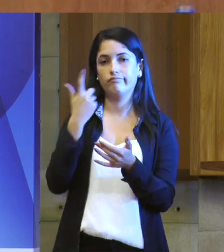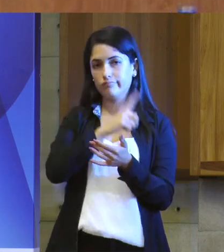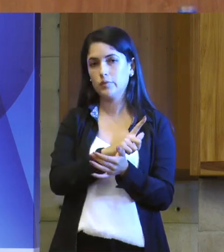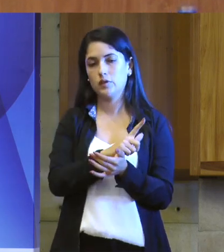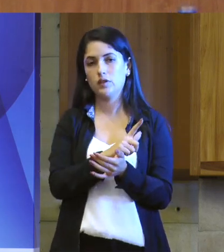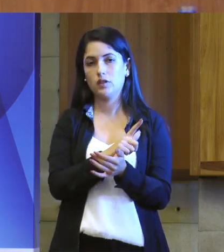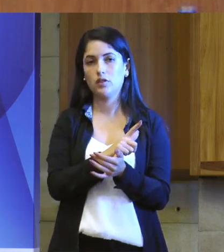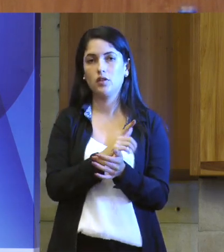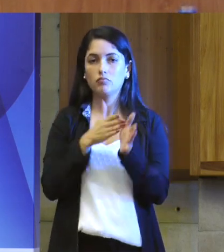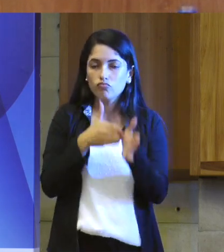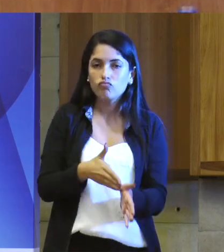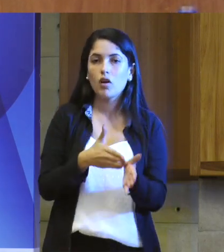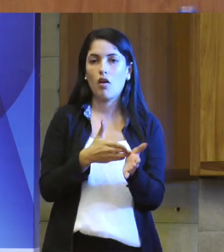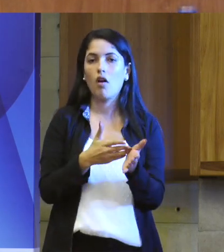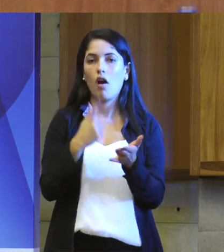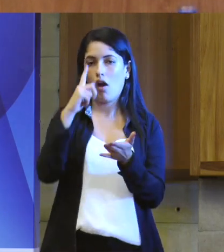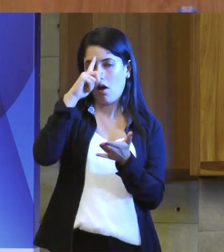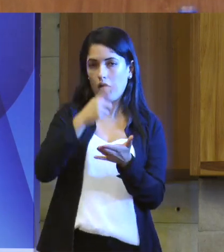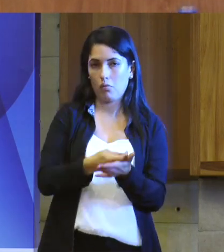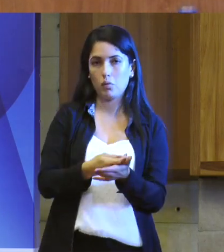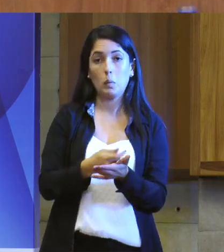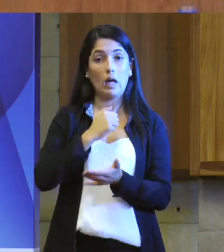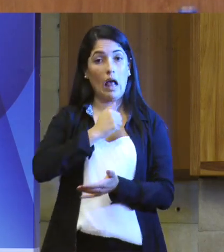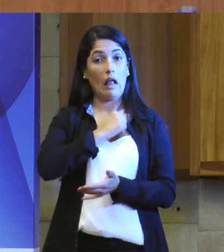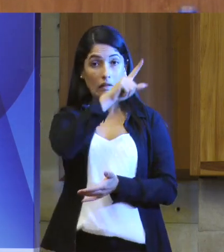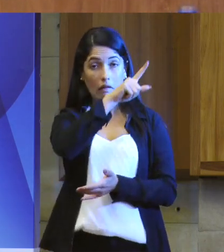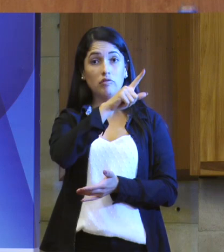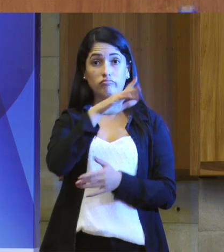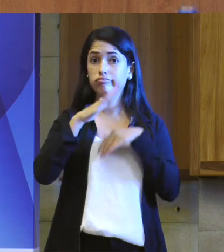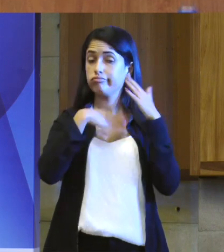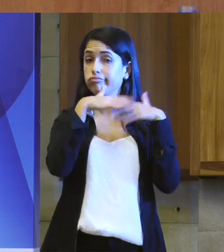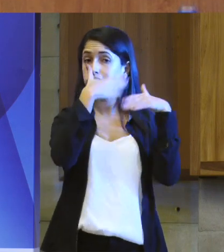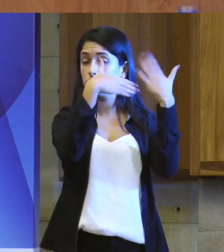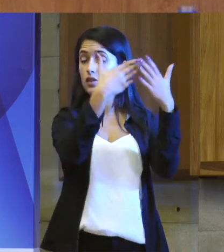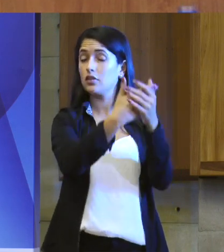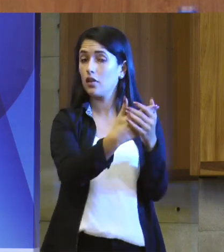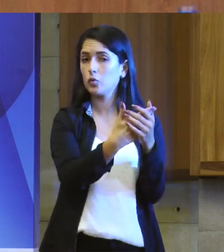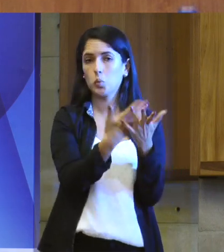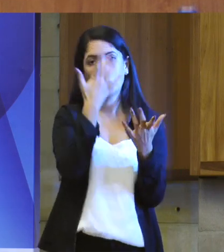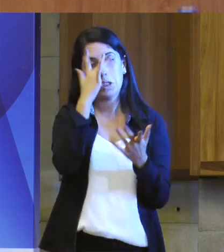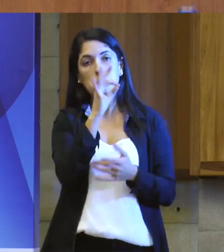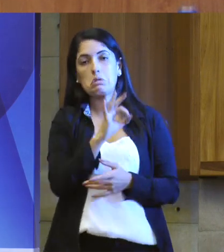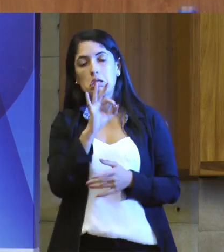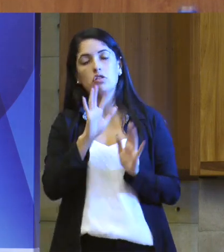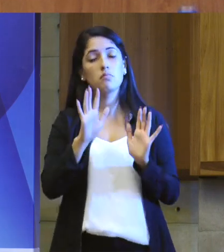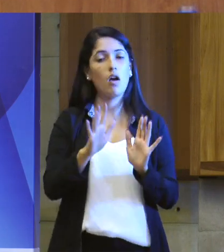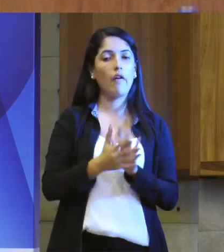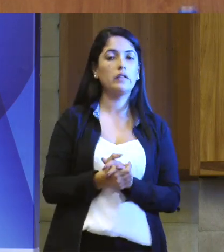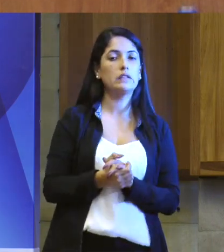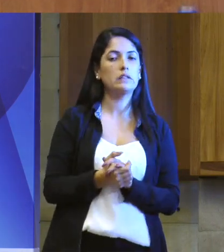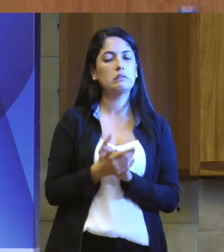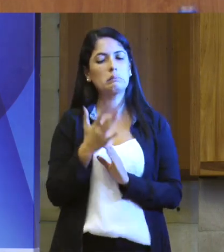entrada em vigor dos acordos com o canadá nós estamos bastante avançados num não saberia dizer um percentual mas eu